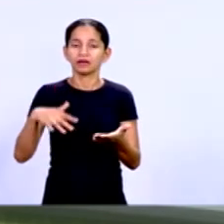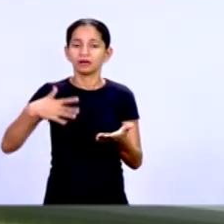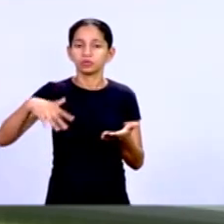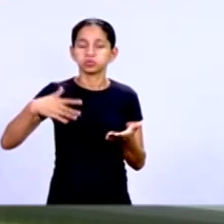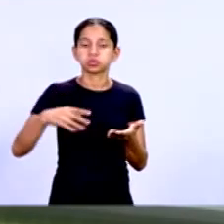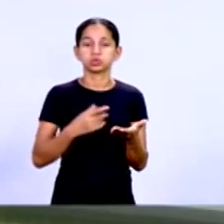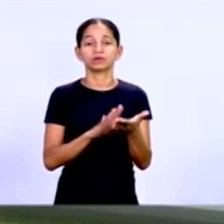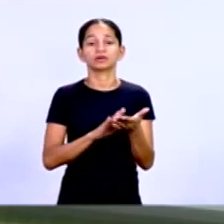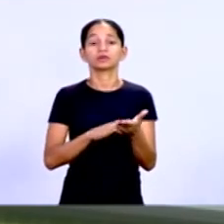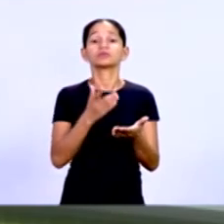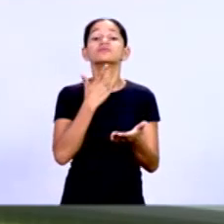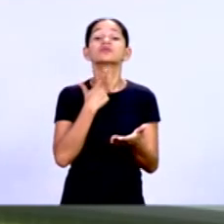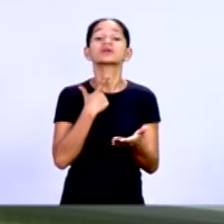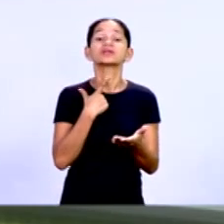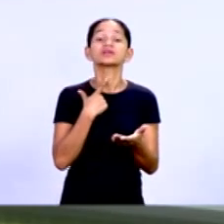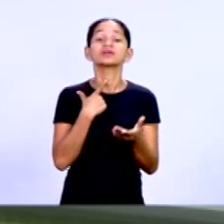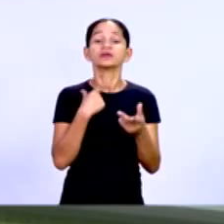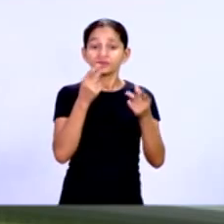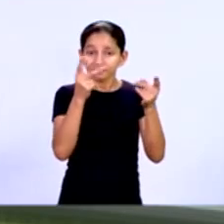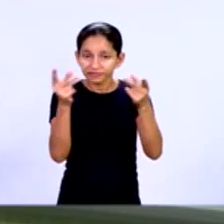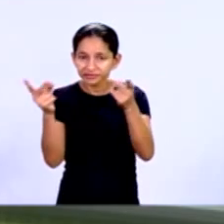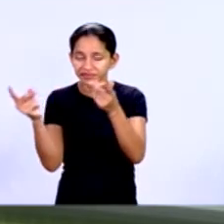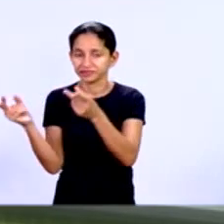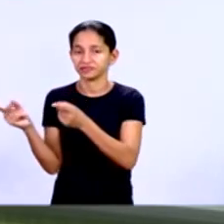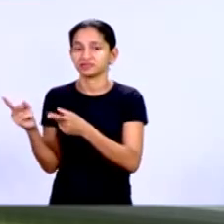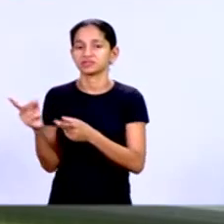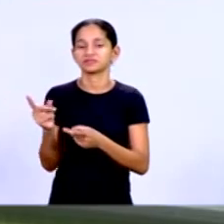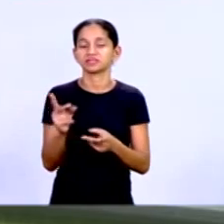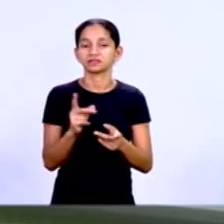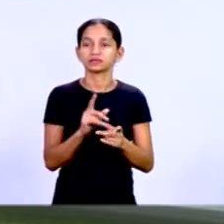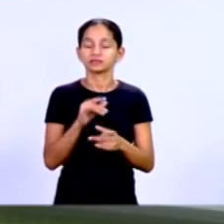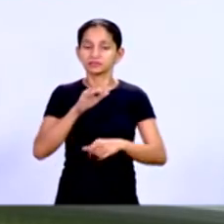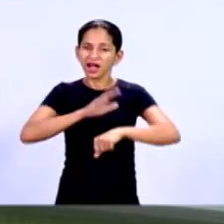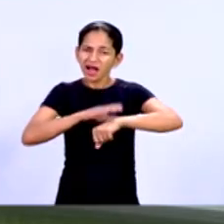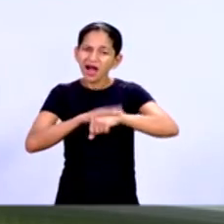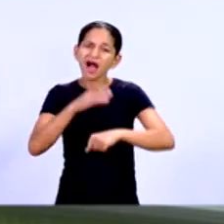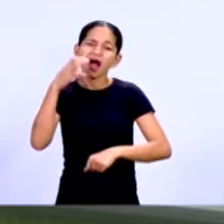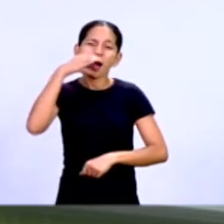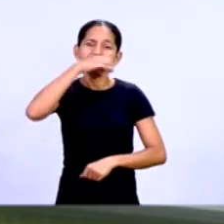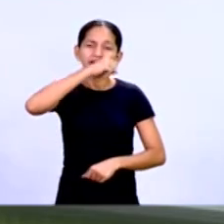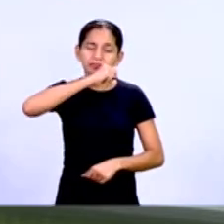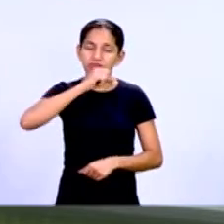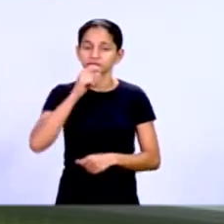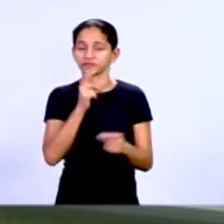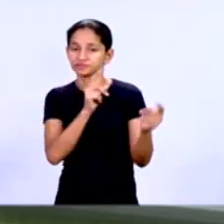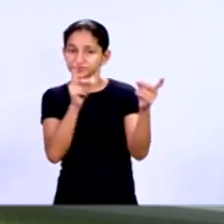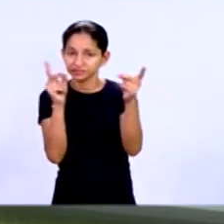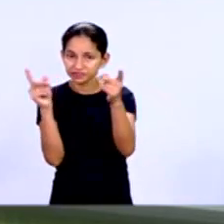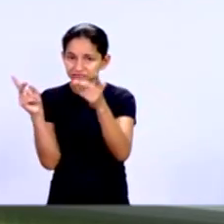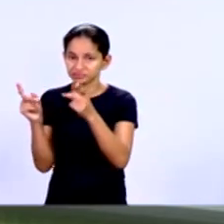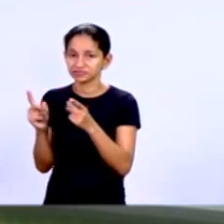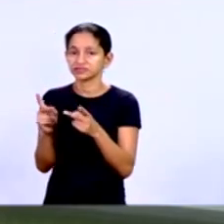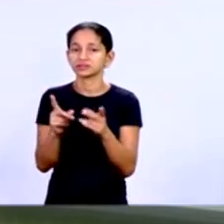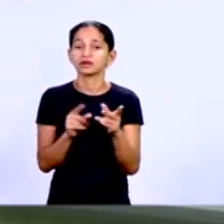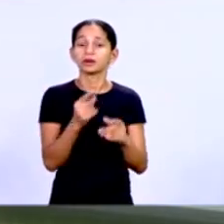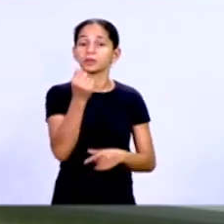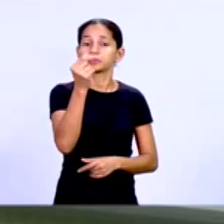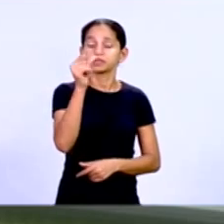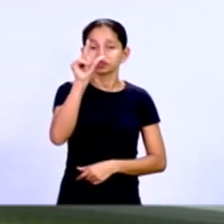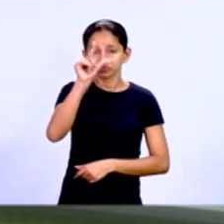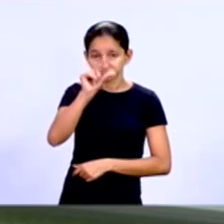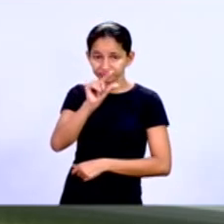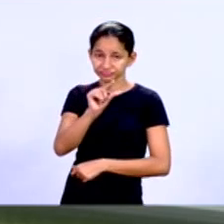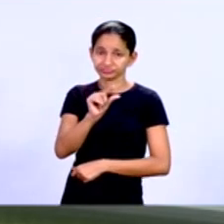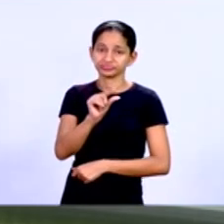Vai procurar vender. Aí a lei da oferta e da demanda. Quando tem muitas ações daquela empresa disponível no mercado, o preço dela cai, vai